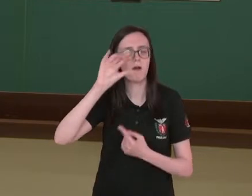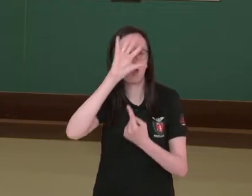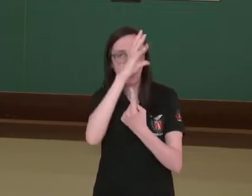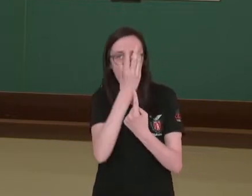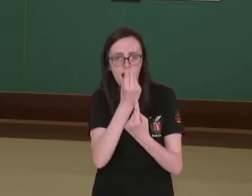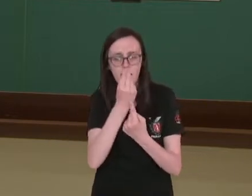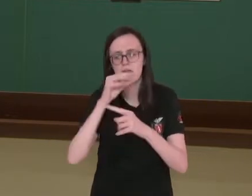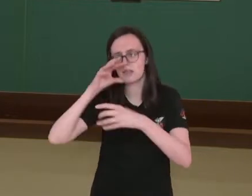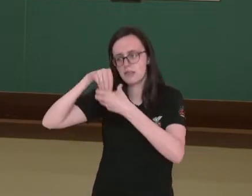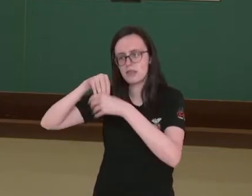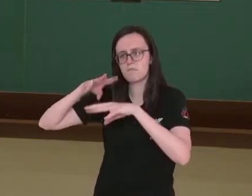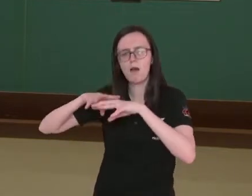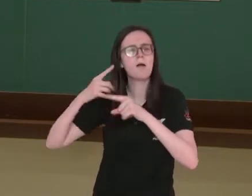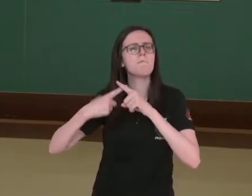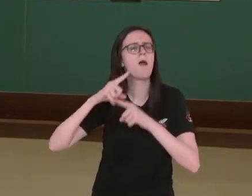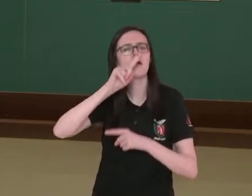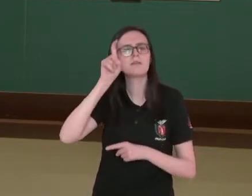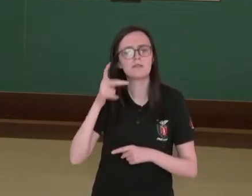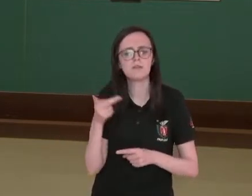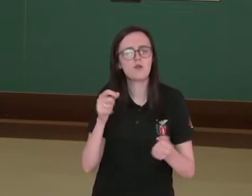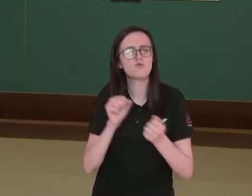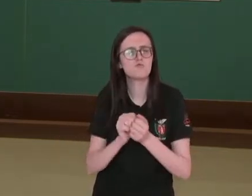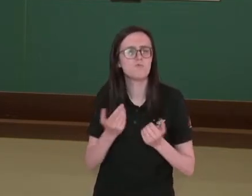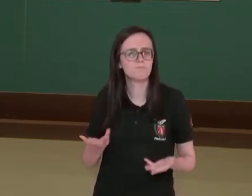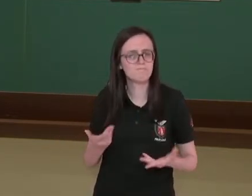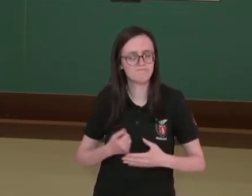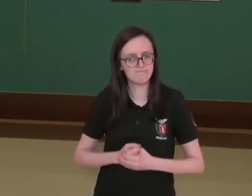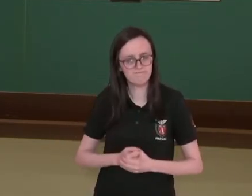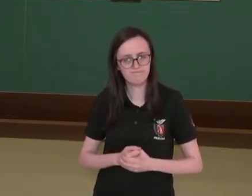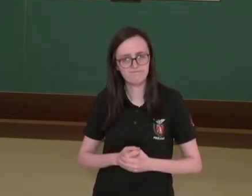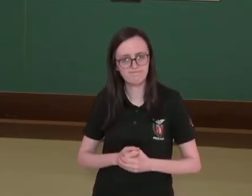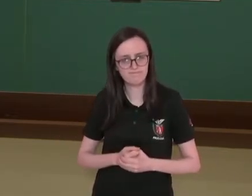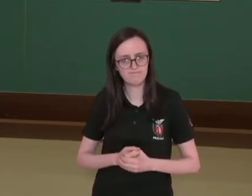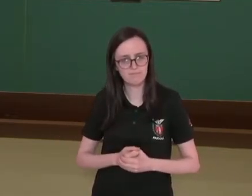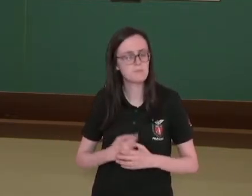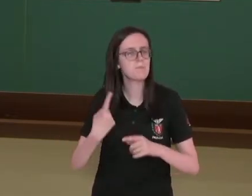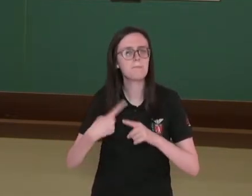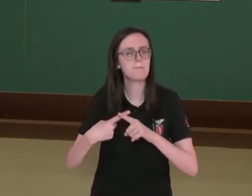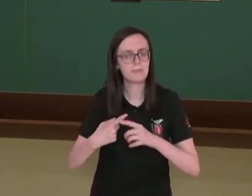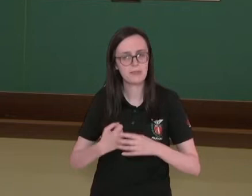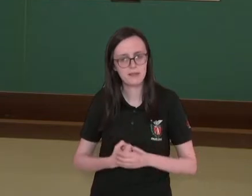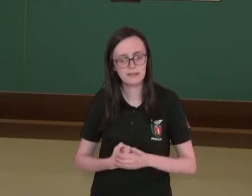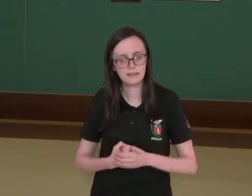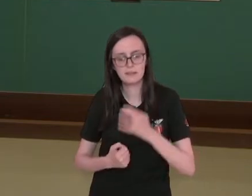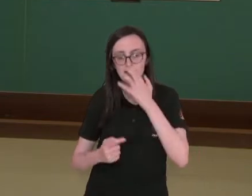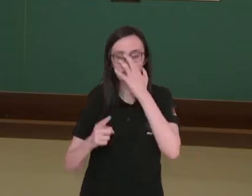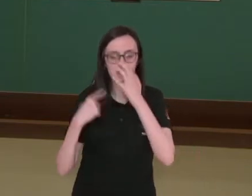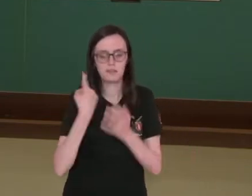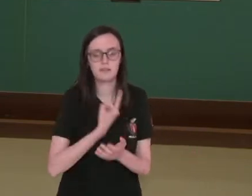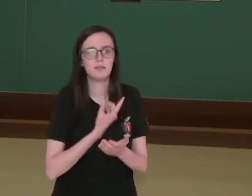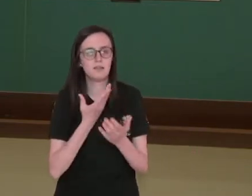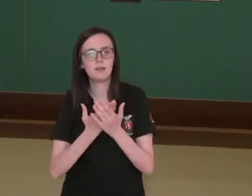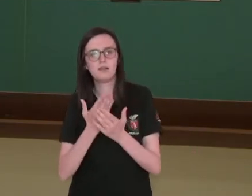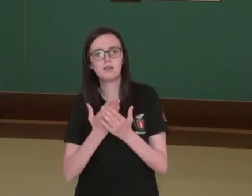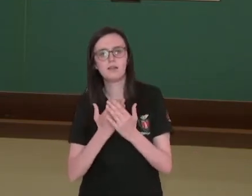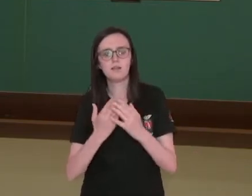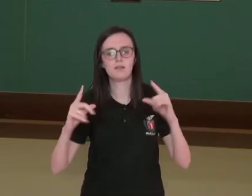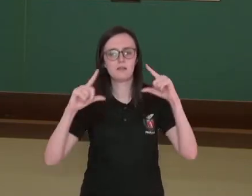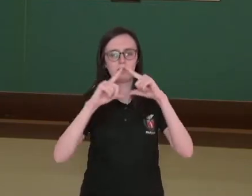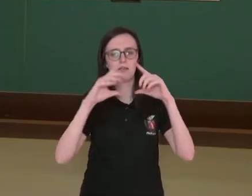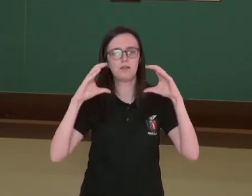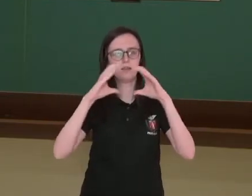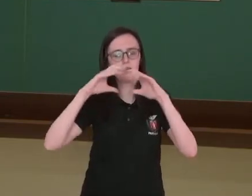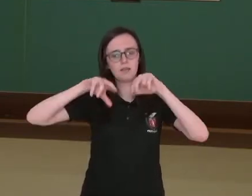na matemática, por que será que elas trabalham juntas, né? Por quê? Porque quando a gente está estudando a geometria, ela tem tudo